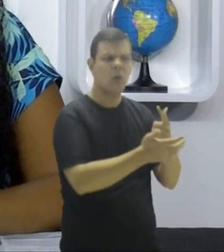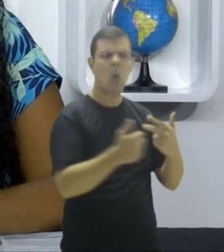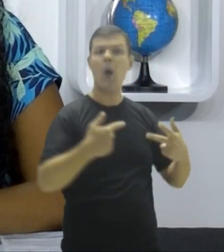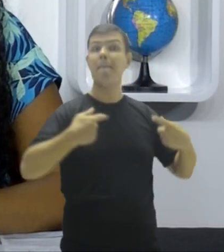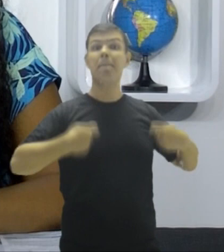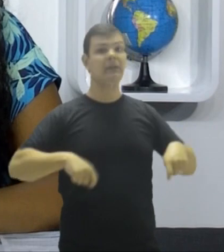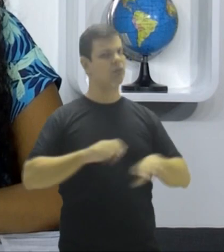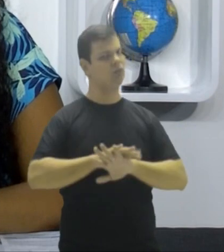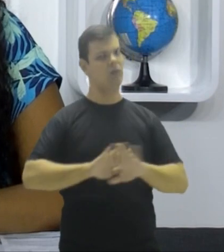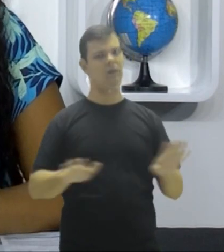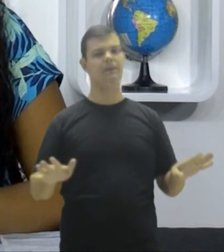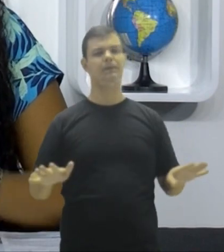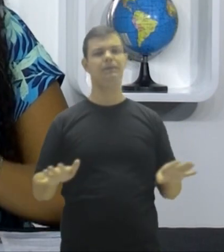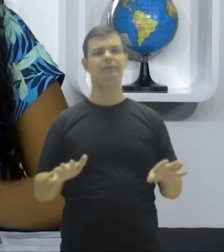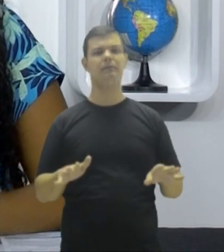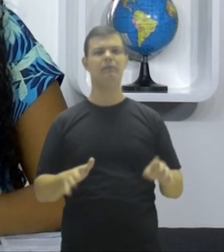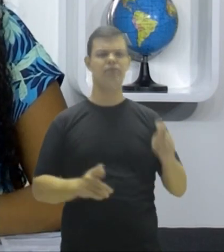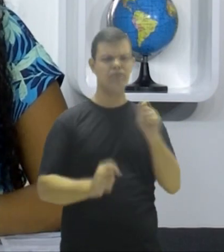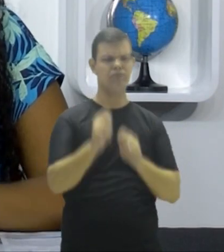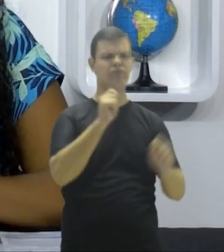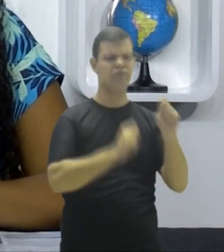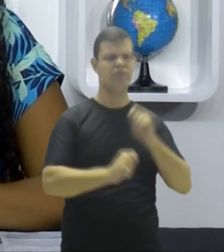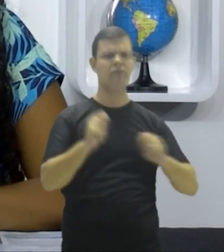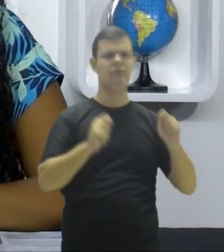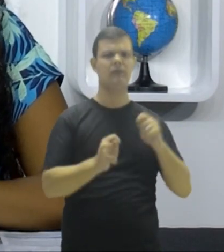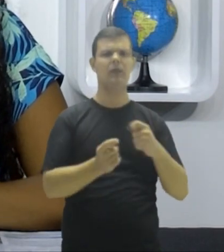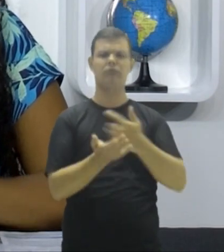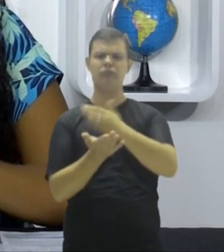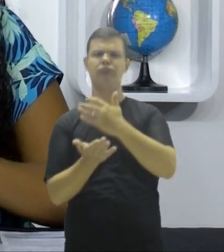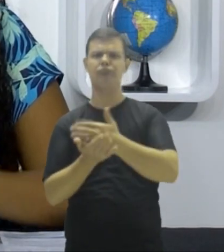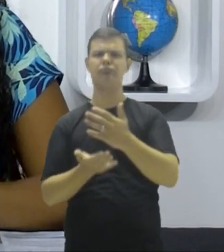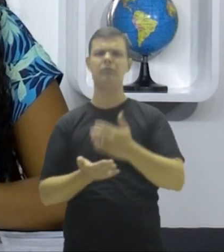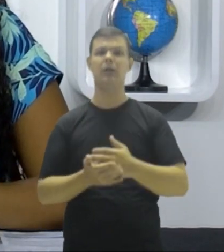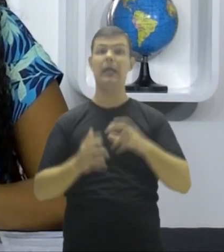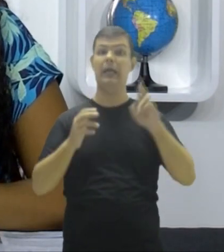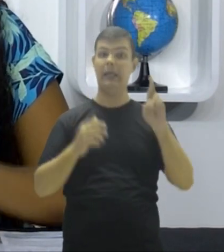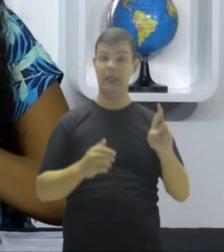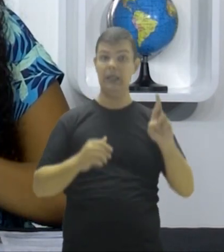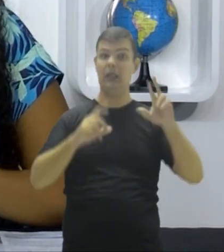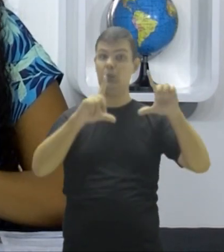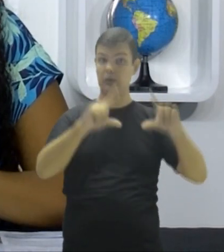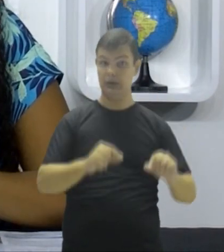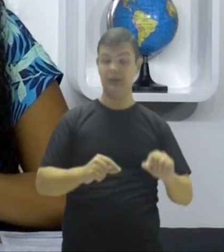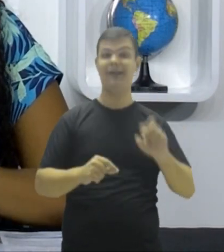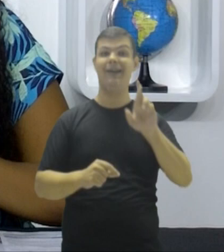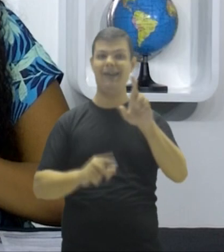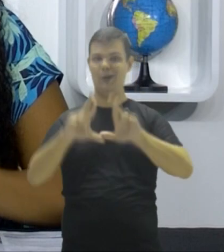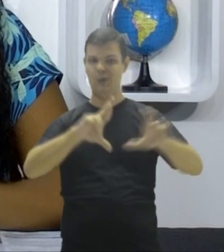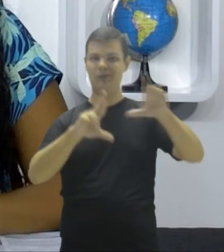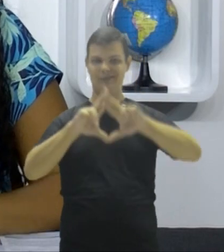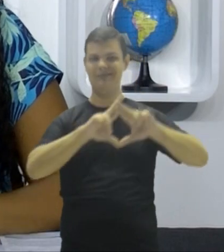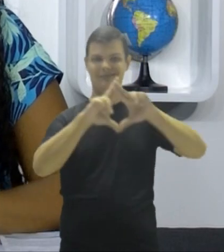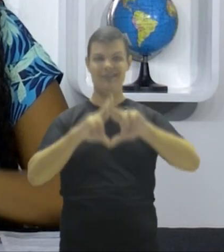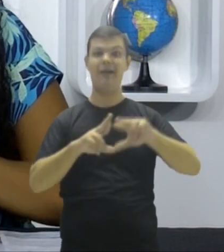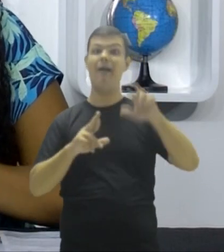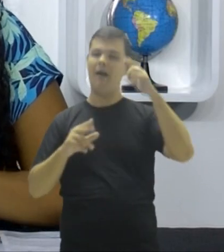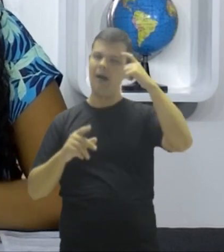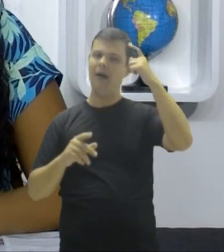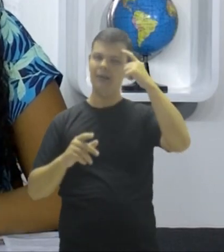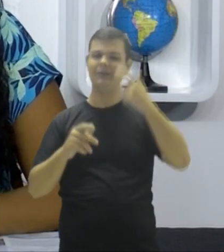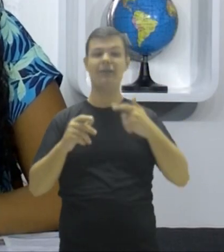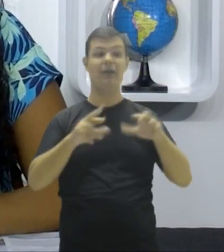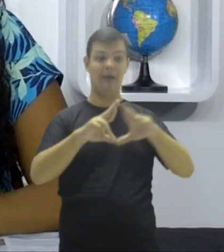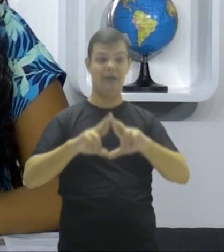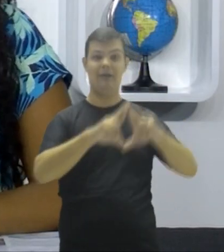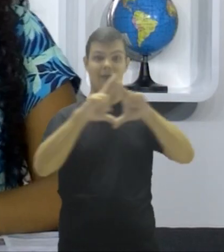que é necessário. Então, nós temos que racionalizar os R's. Vamos lá, reduzir, reutilizar, racionalizar